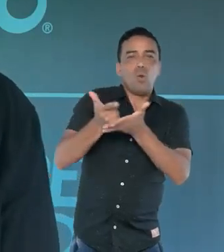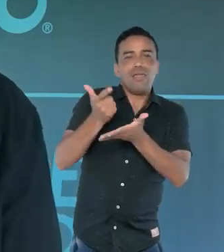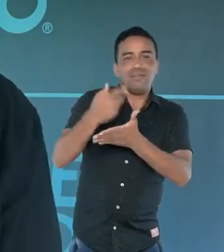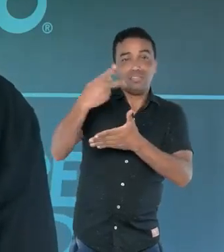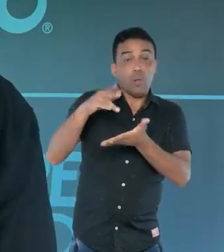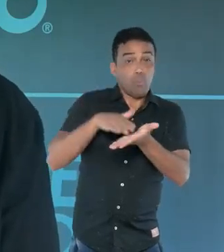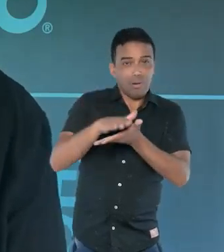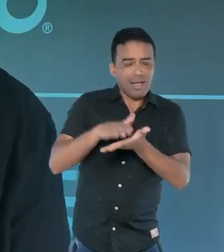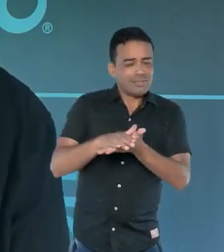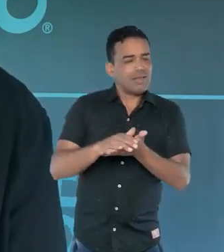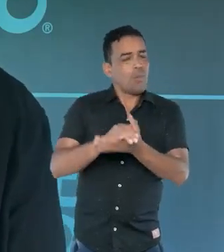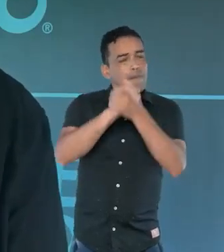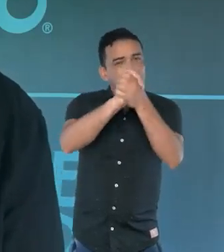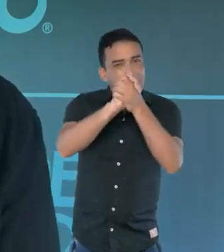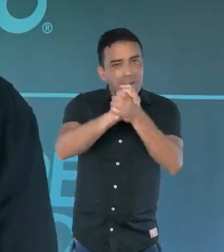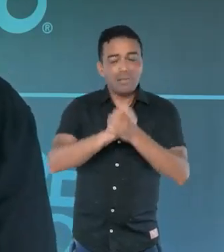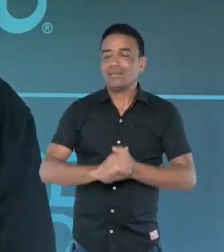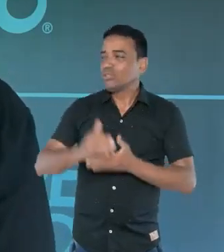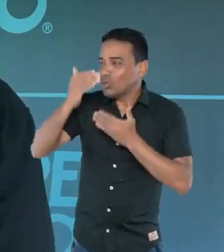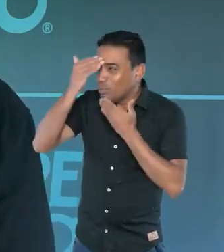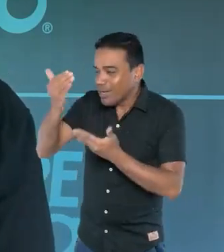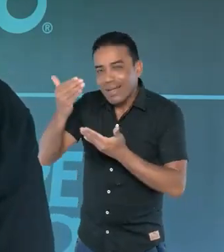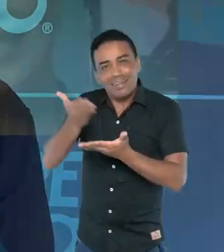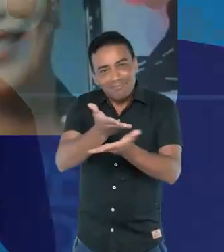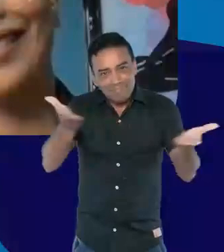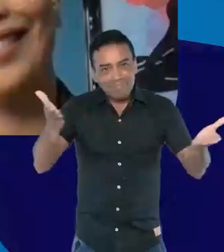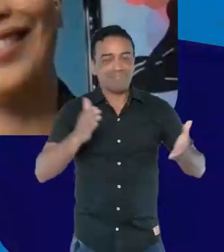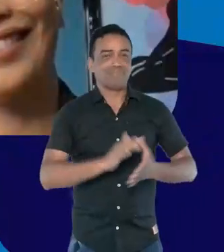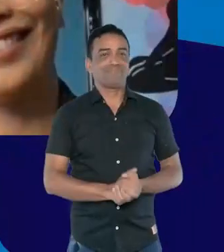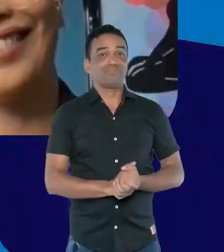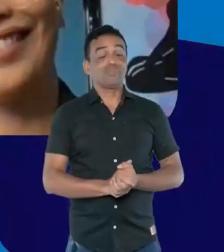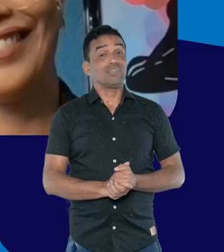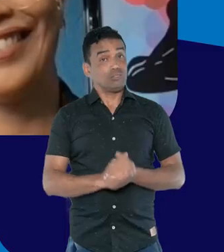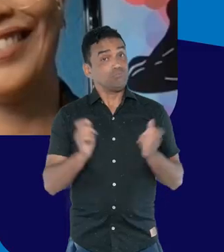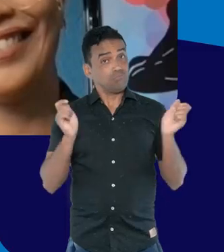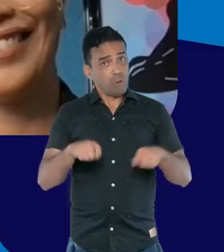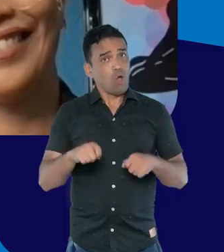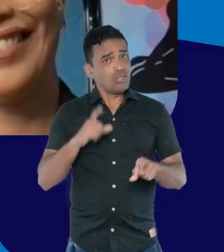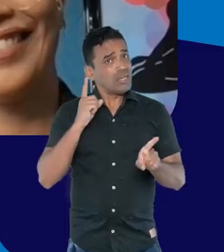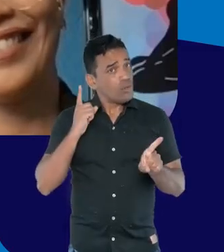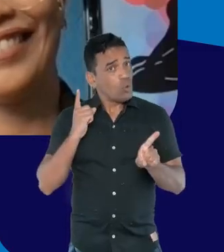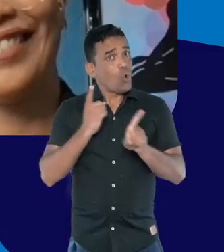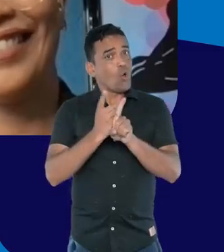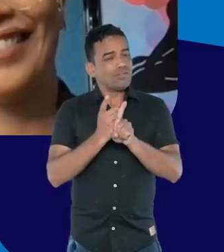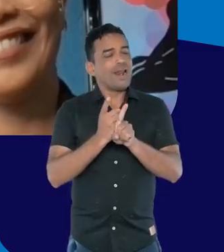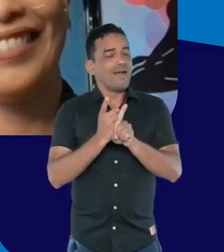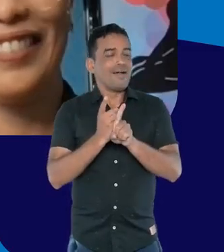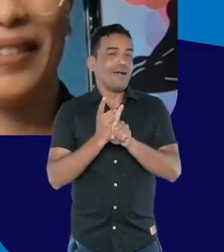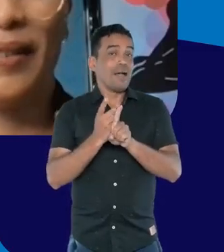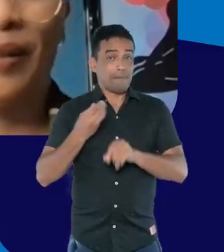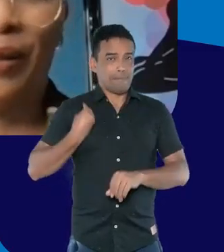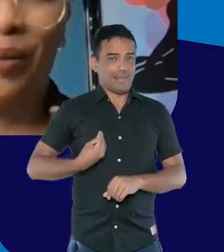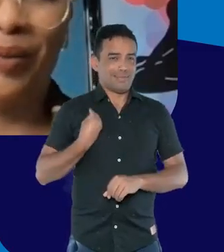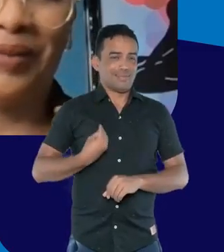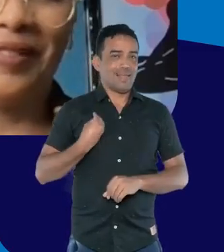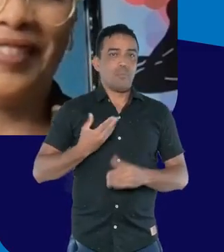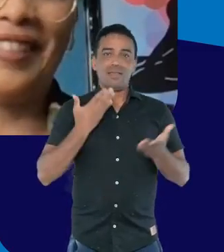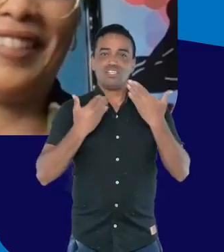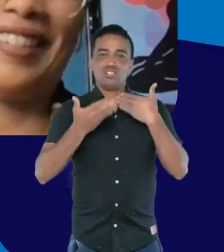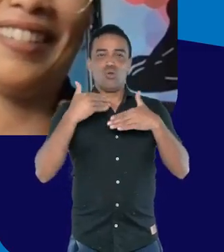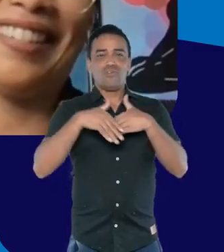escrita e pela publicação dele. Obrigada a vocês. E que a gente possa se encontrar em breve, quem